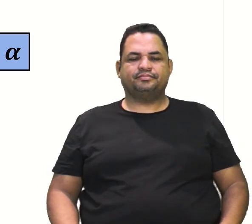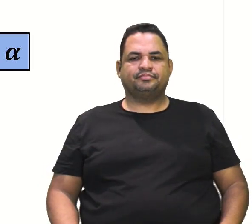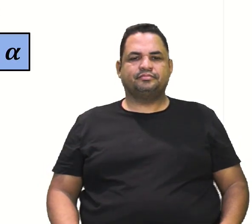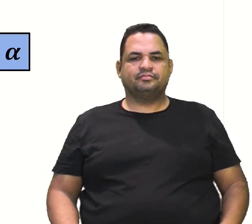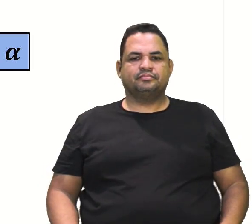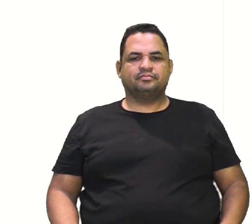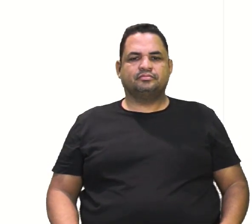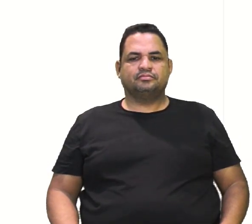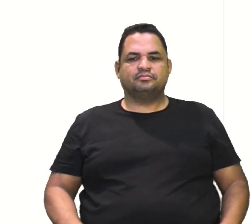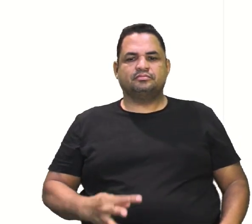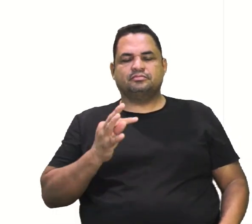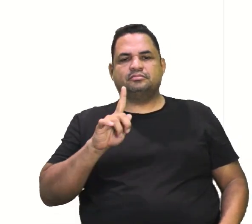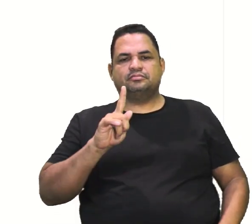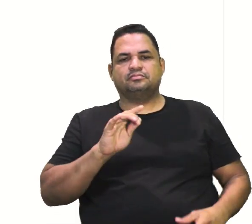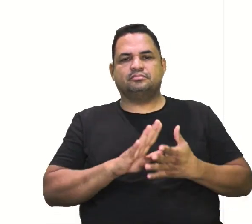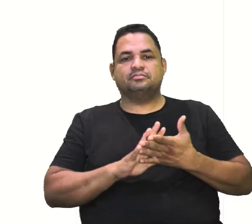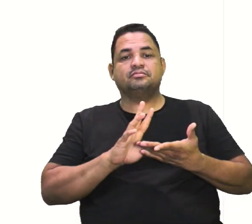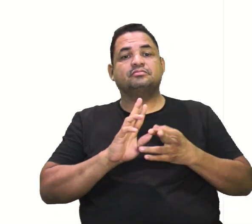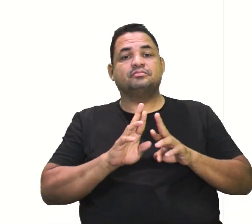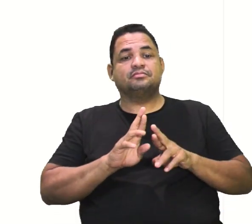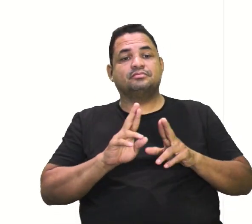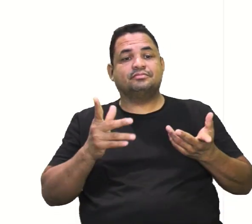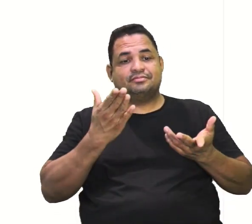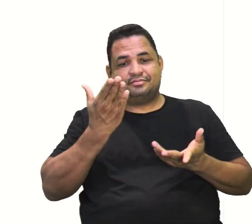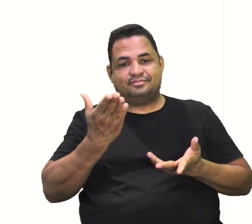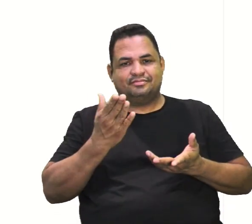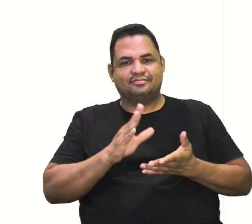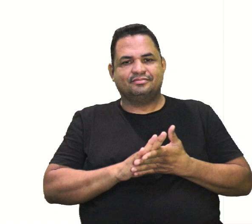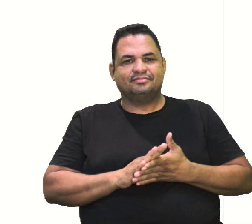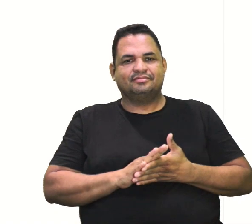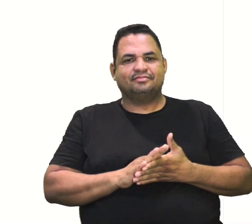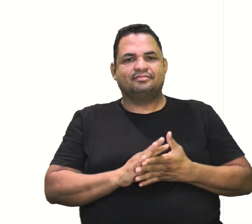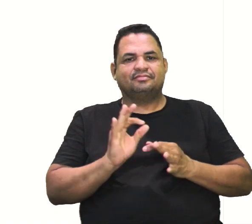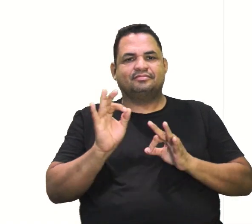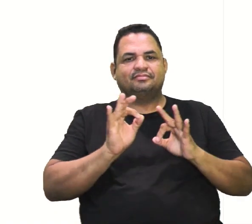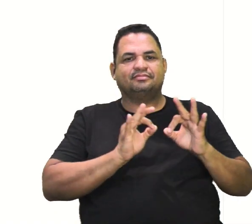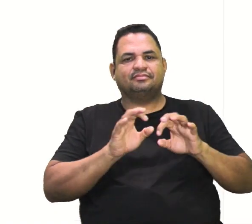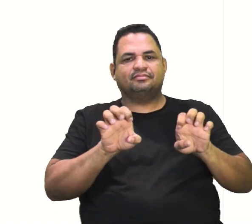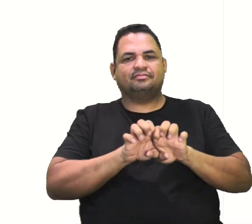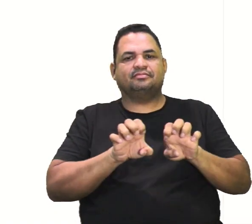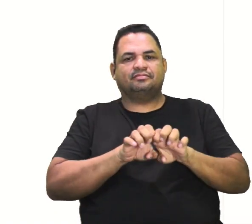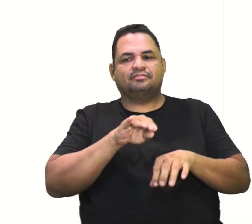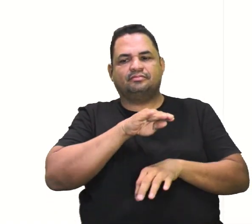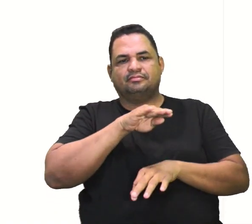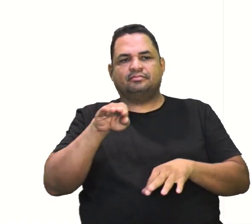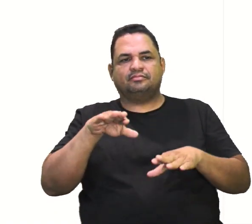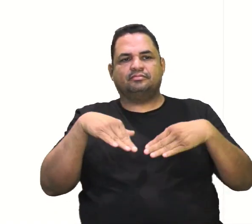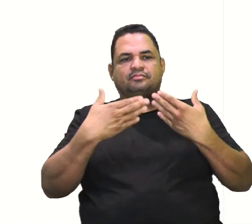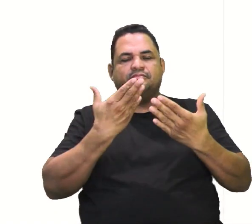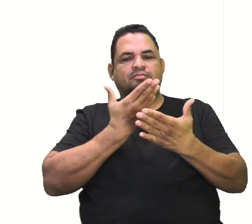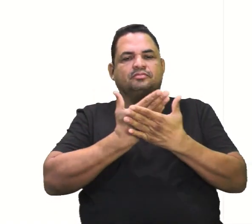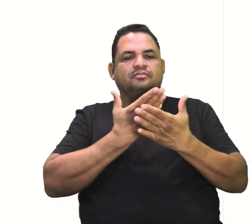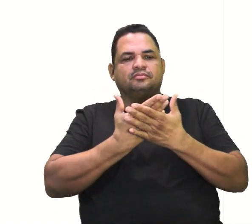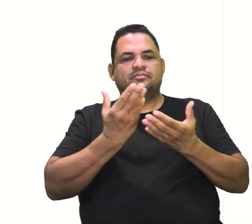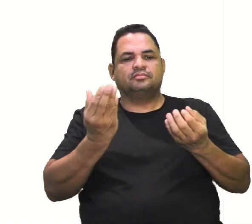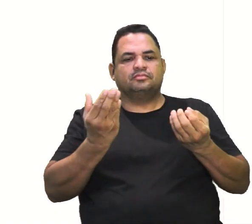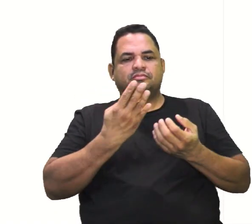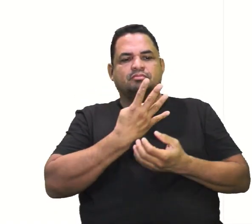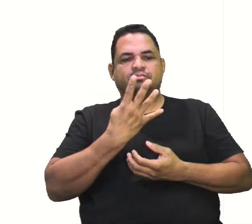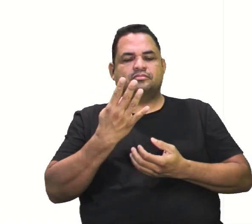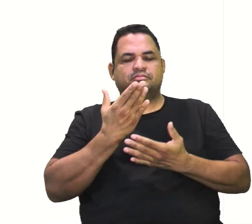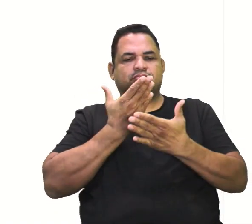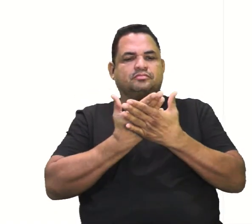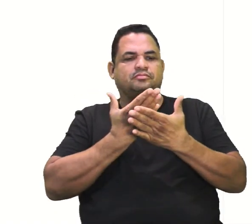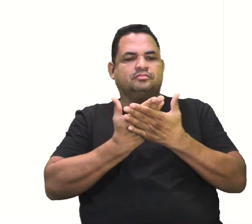é diferente, olha só vocês. E nas formas da equação da reta, a gente viu 4 formas, mas que a